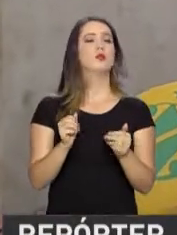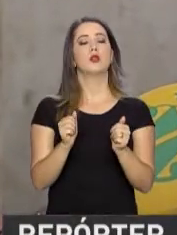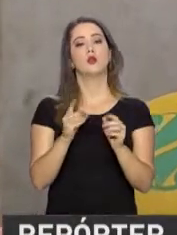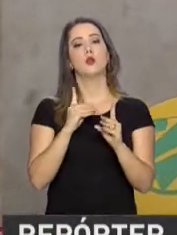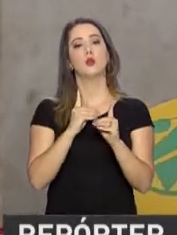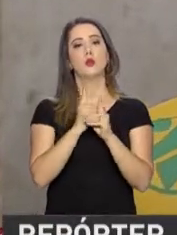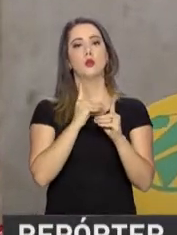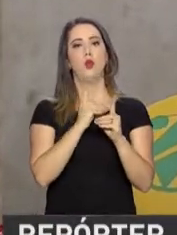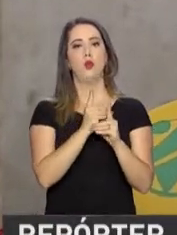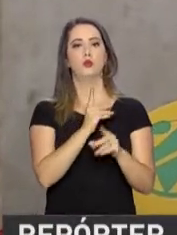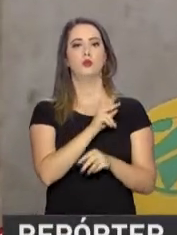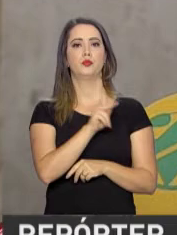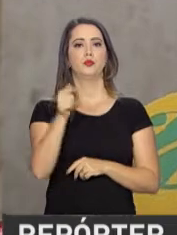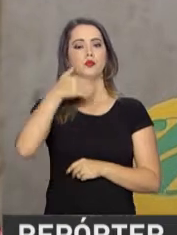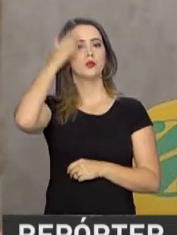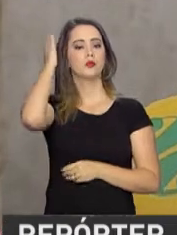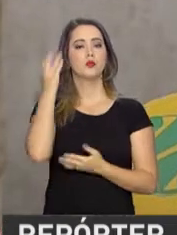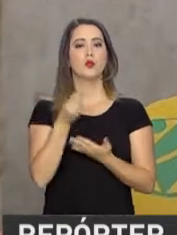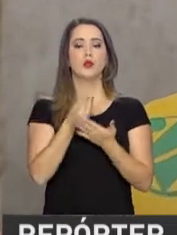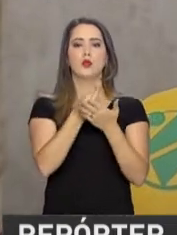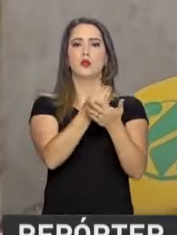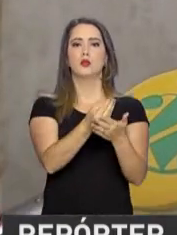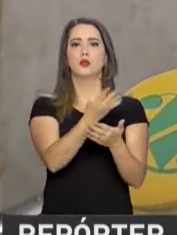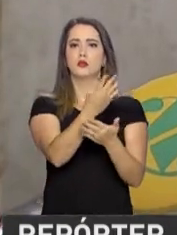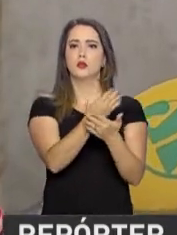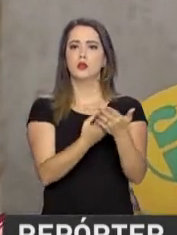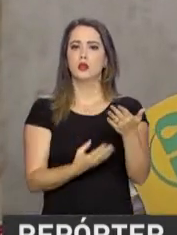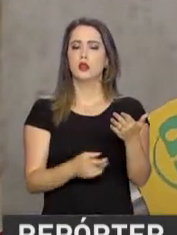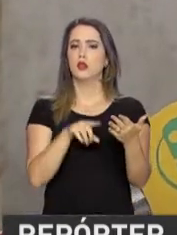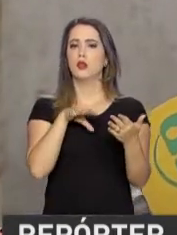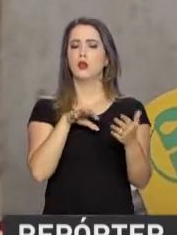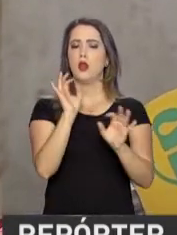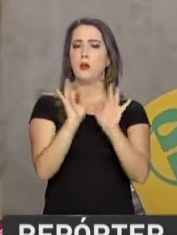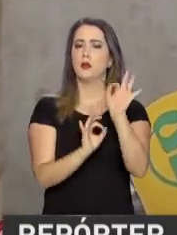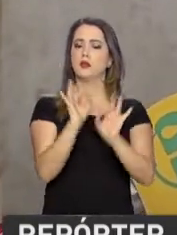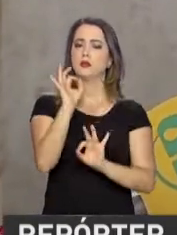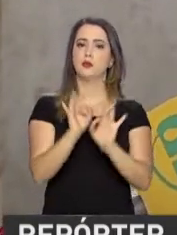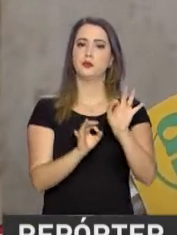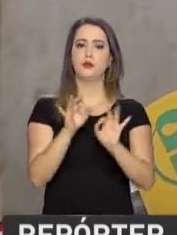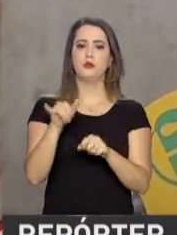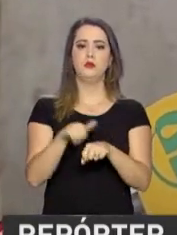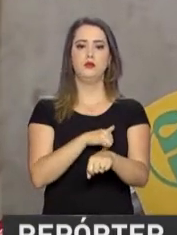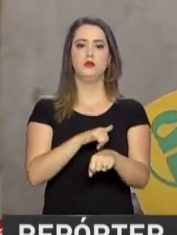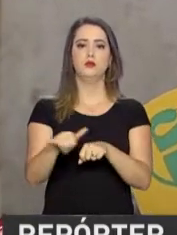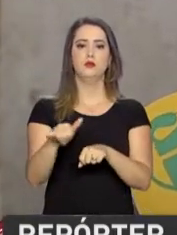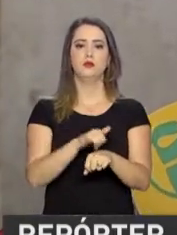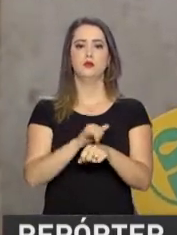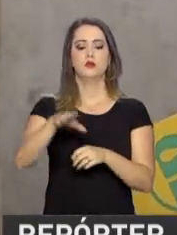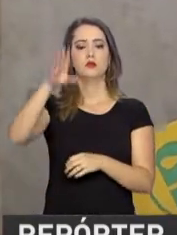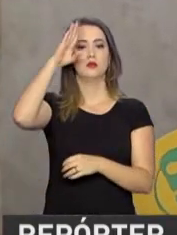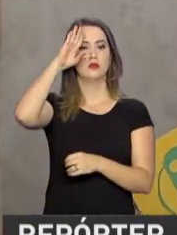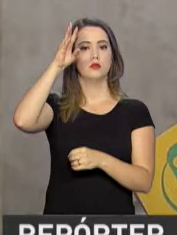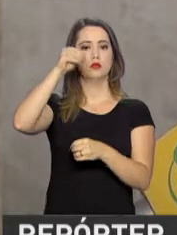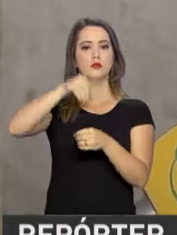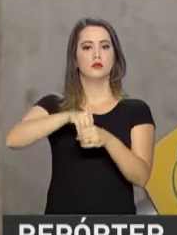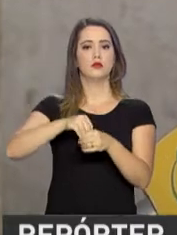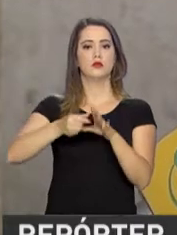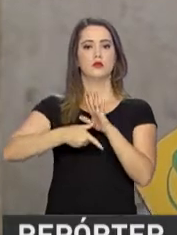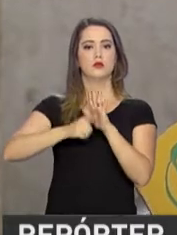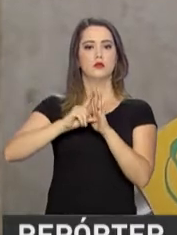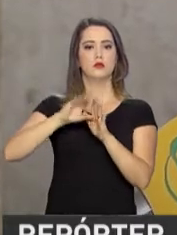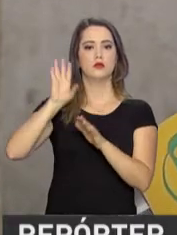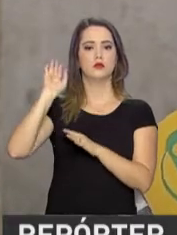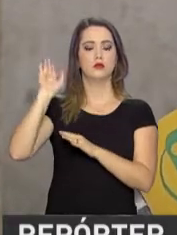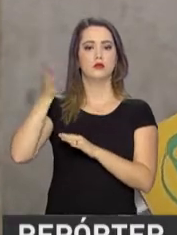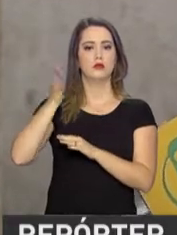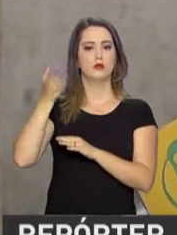foi fazer a entrega formal do plano de gestão estratégica da intervenção o plano já vinha sendo é